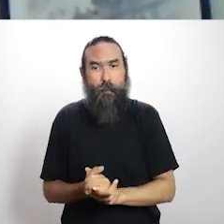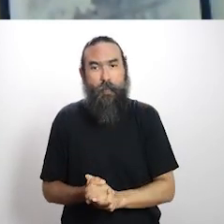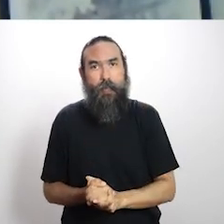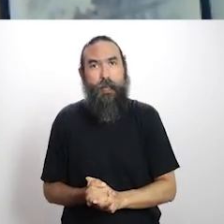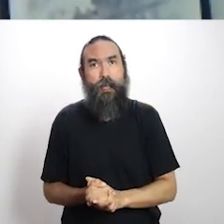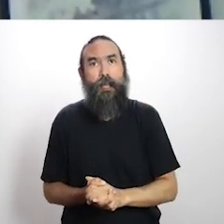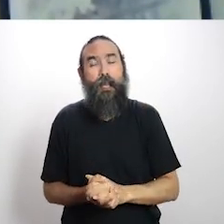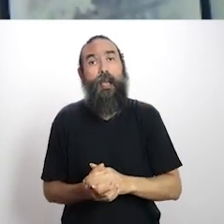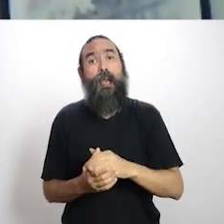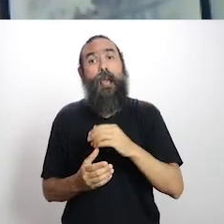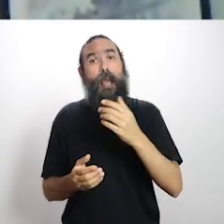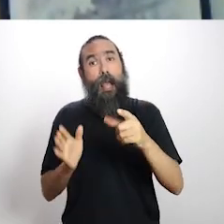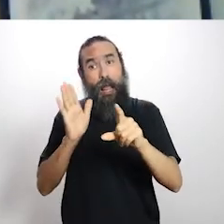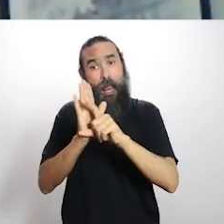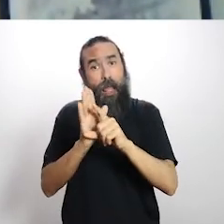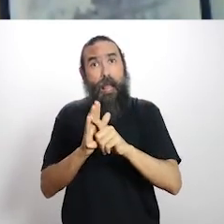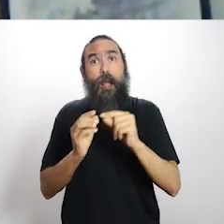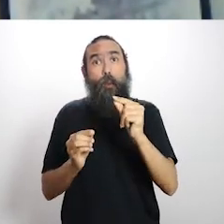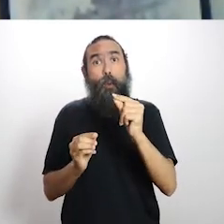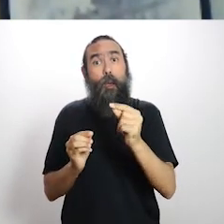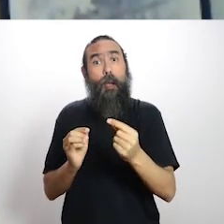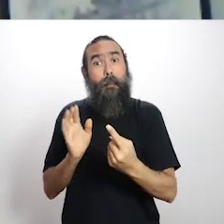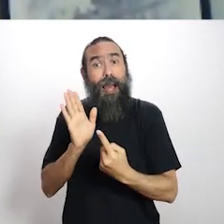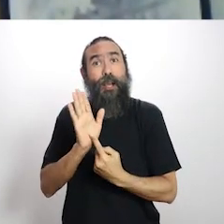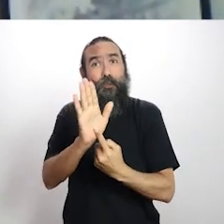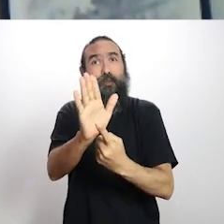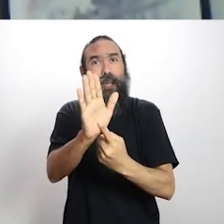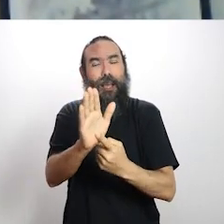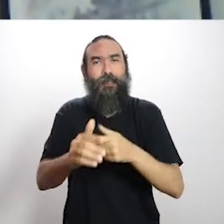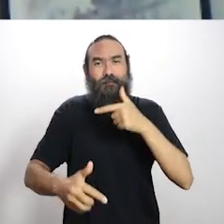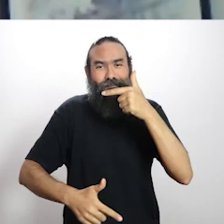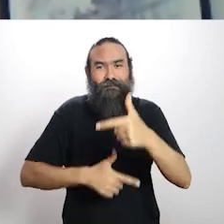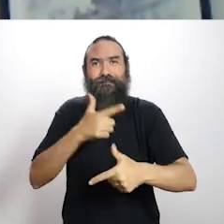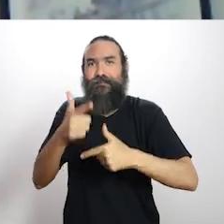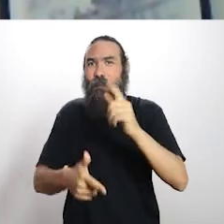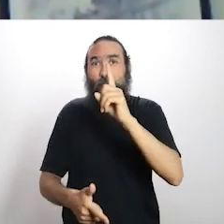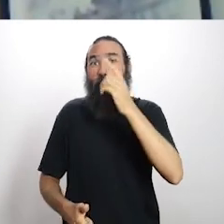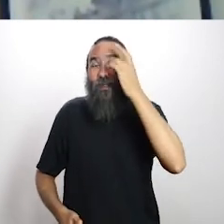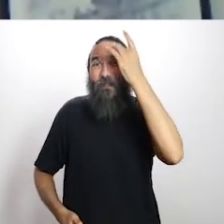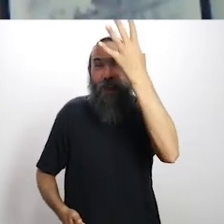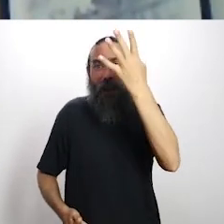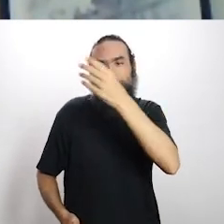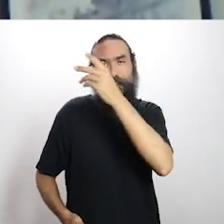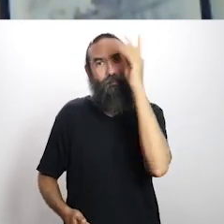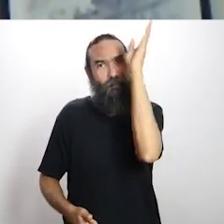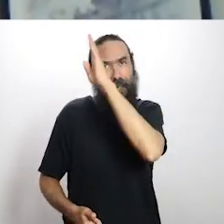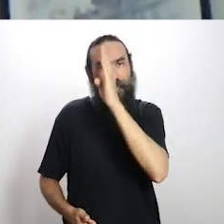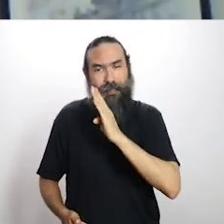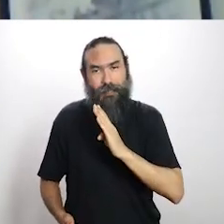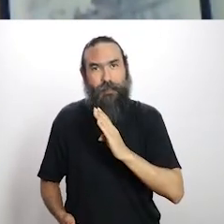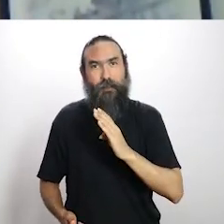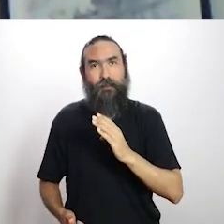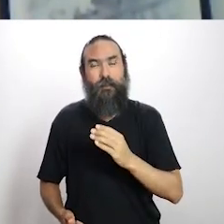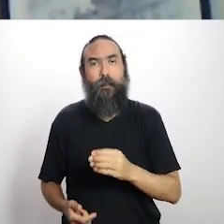manipulação dos ódios dos medos destruição do Ministério da Cultura um monte de